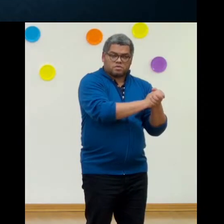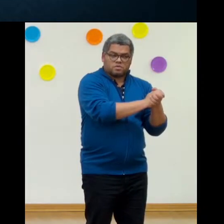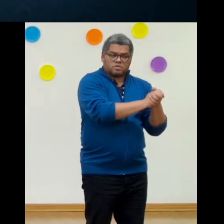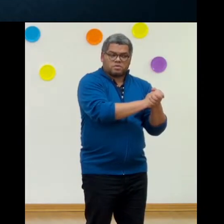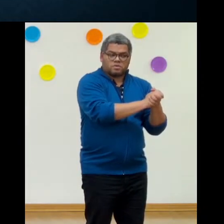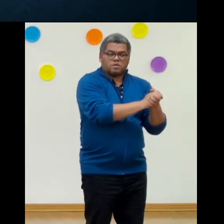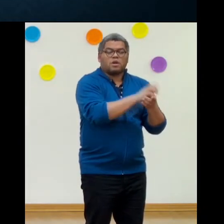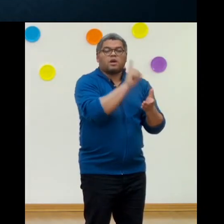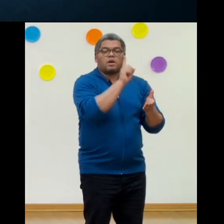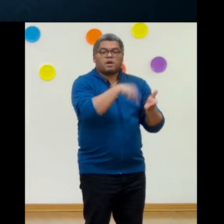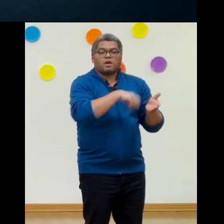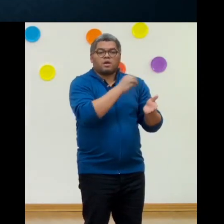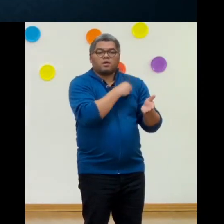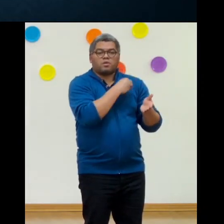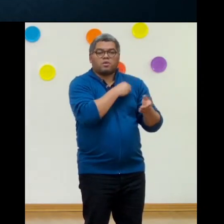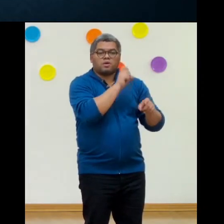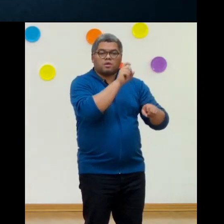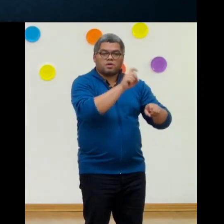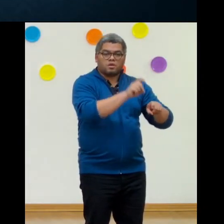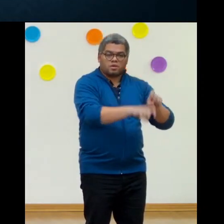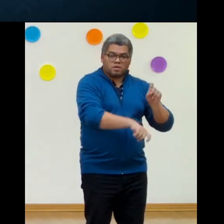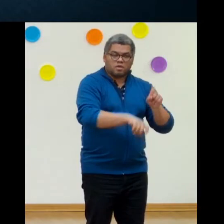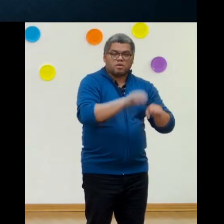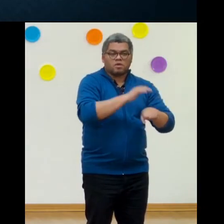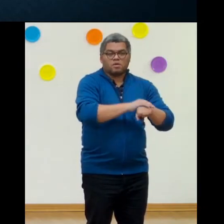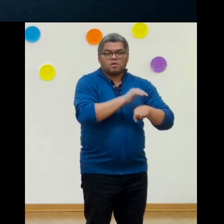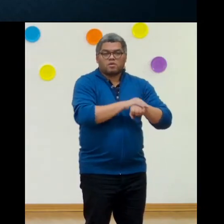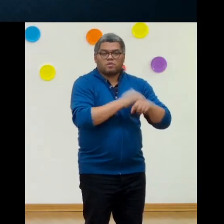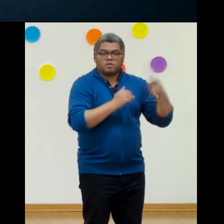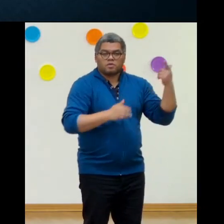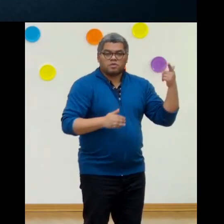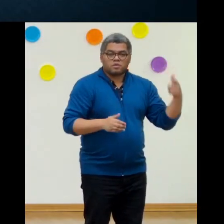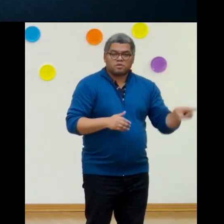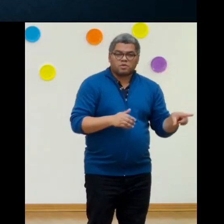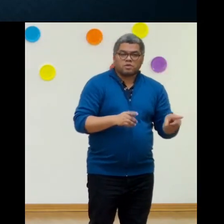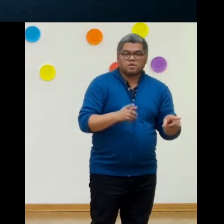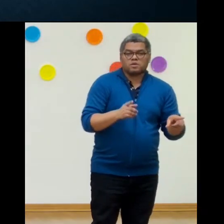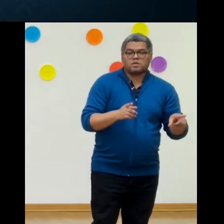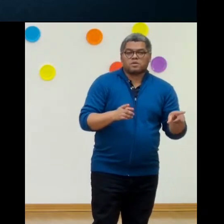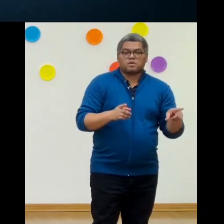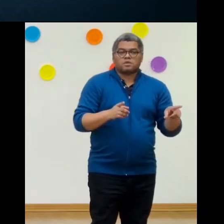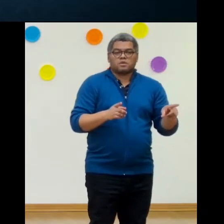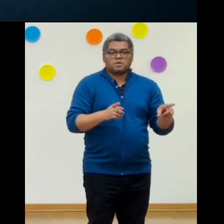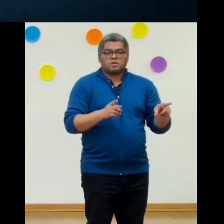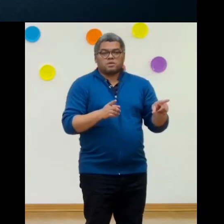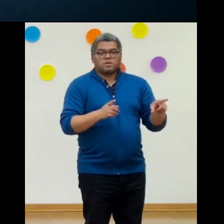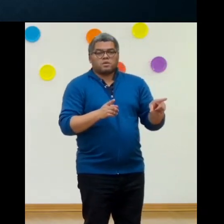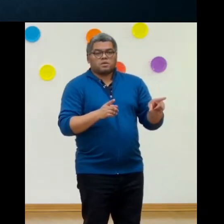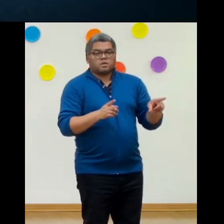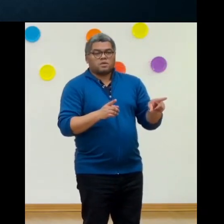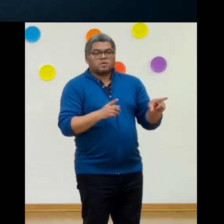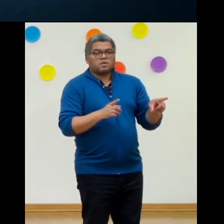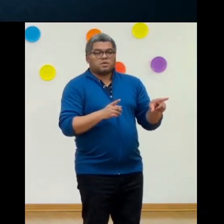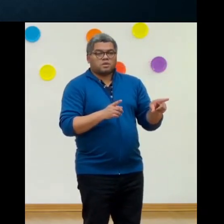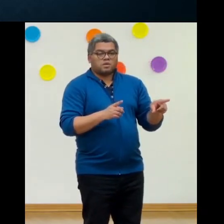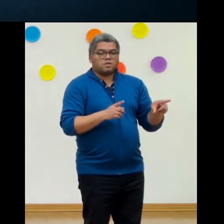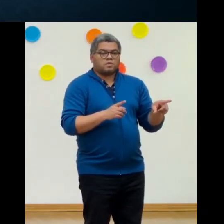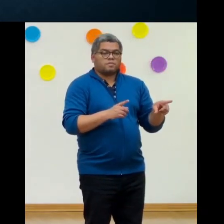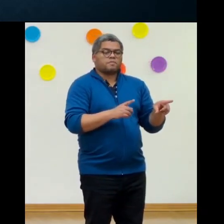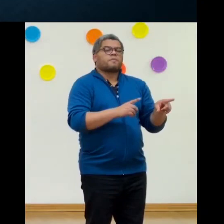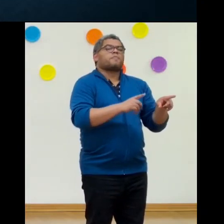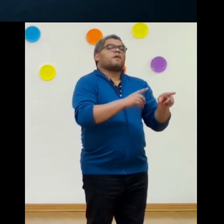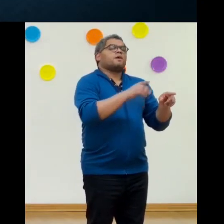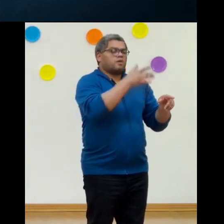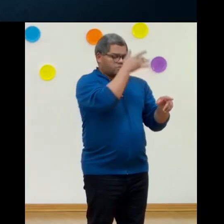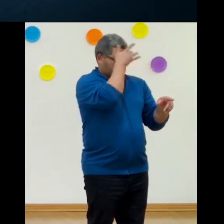o pecado sexual que uma pessoa comete com outra, que não a pessoa a qual deveria estar mantendo